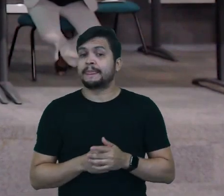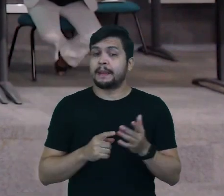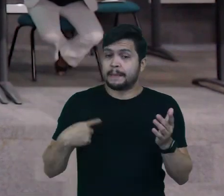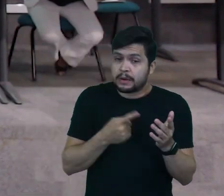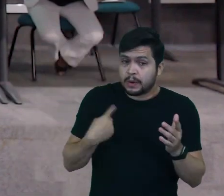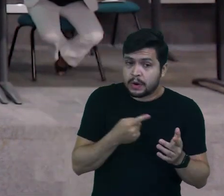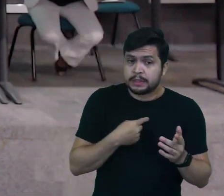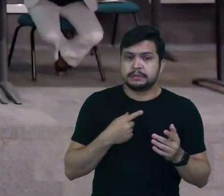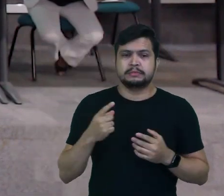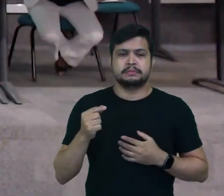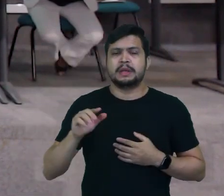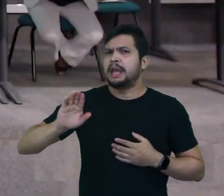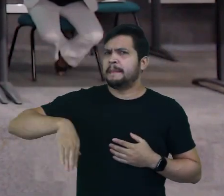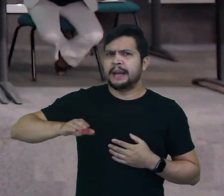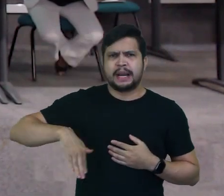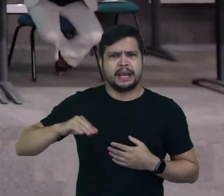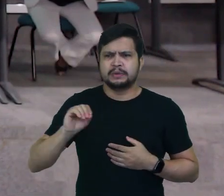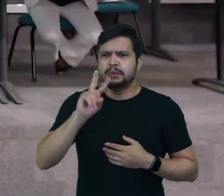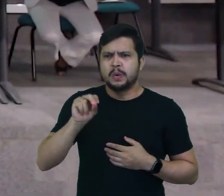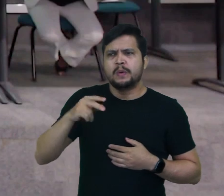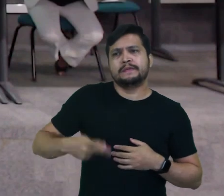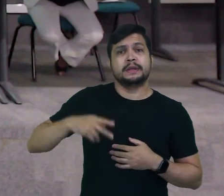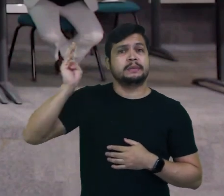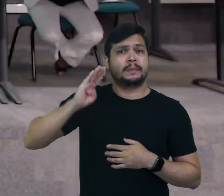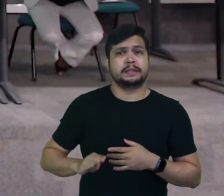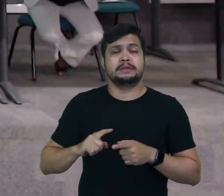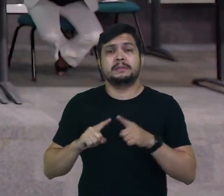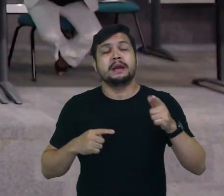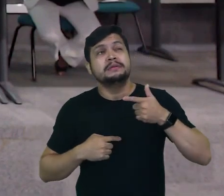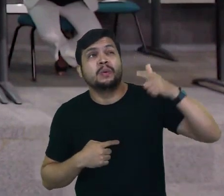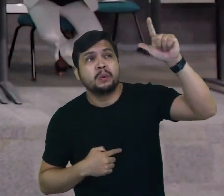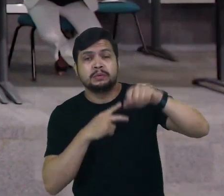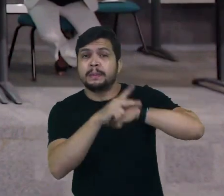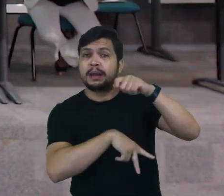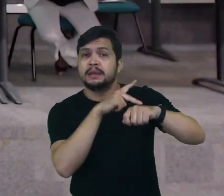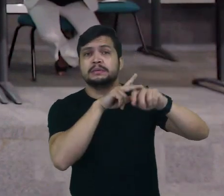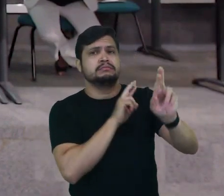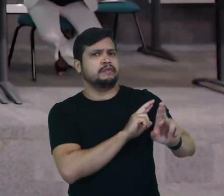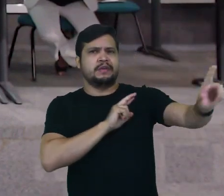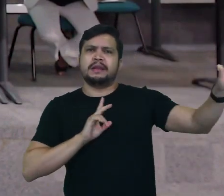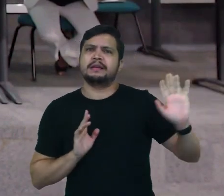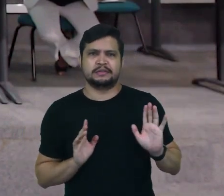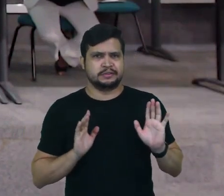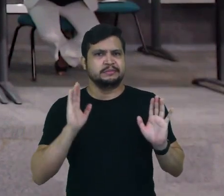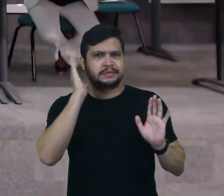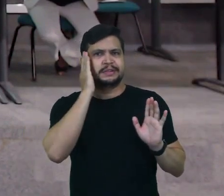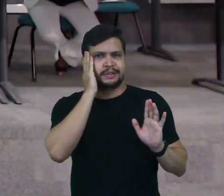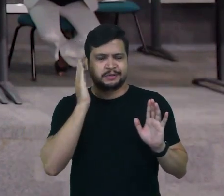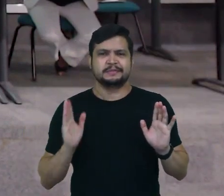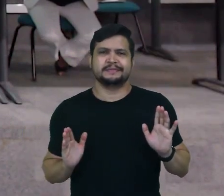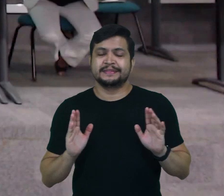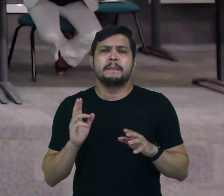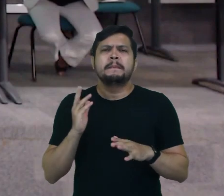isso, a zootecnia tem essa contribuição de ter barateado, da gente ter o melhoramento, de ter os frangos, da